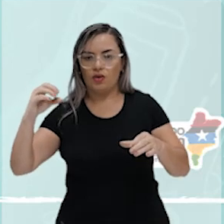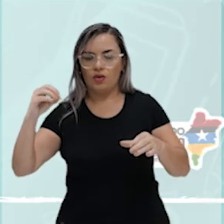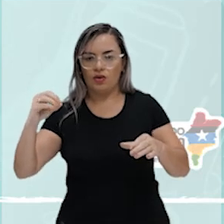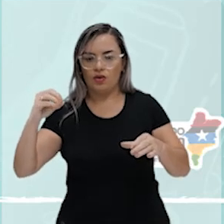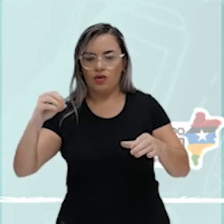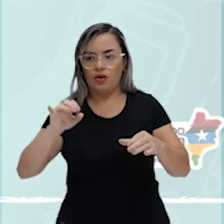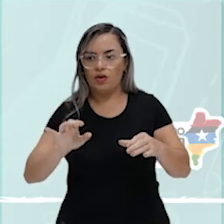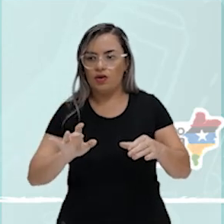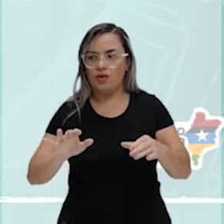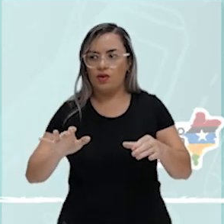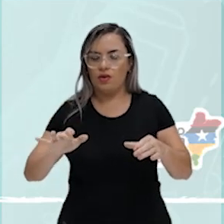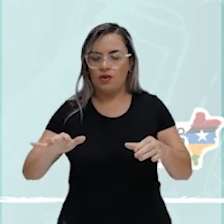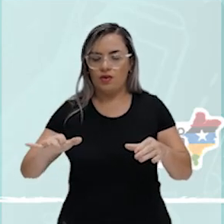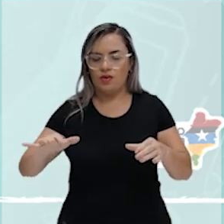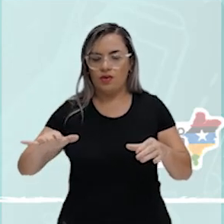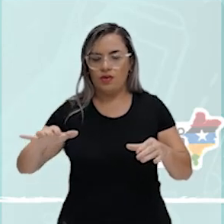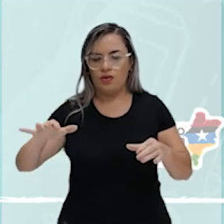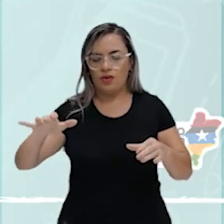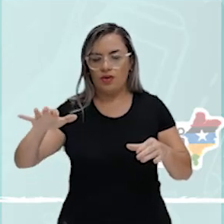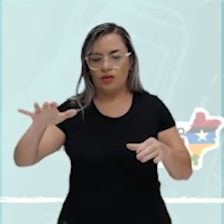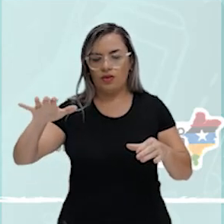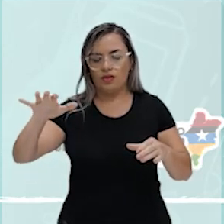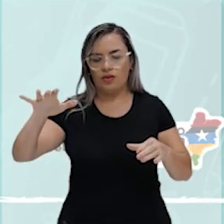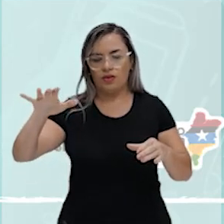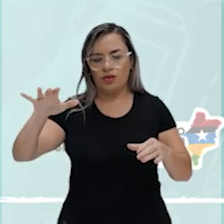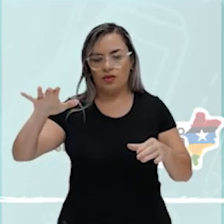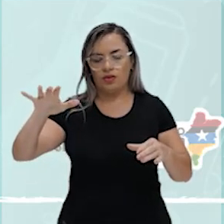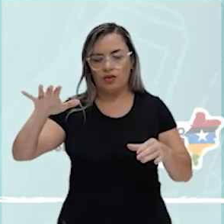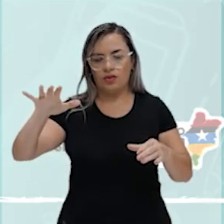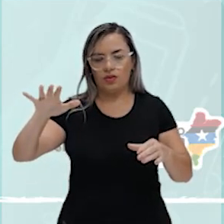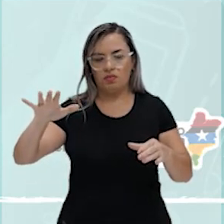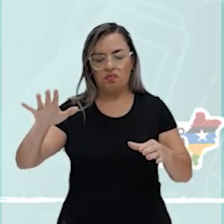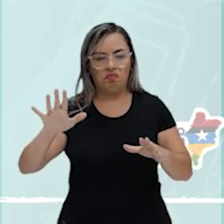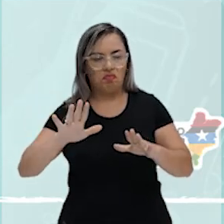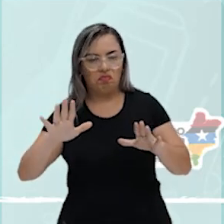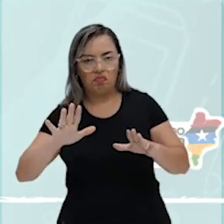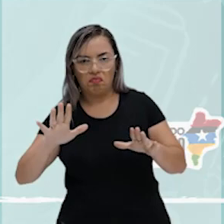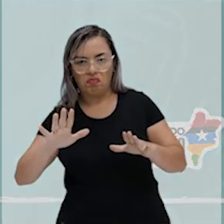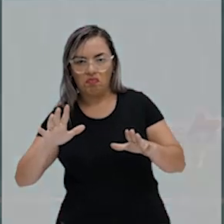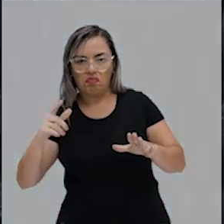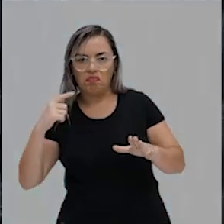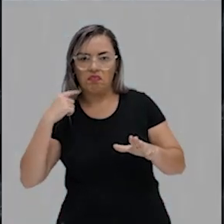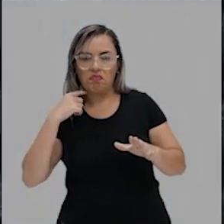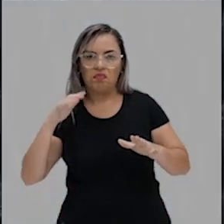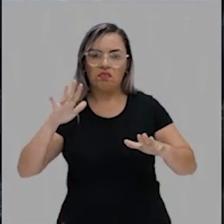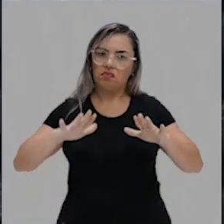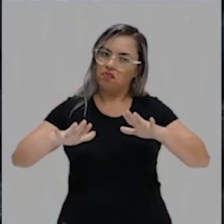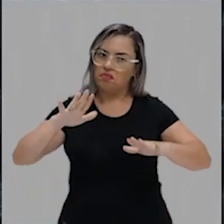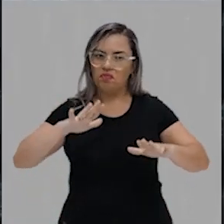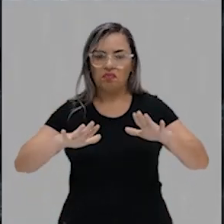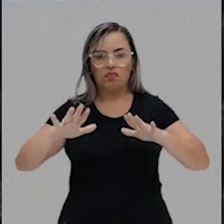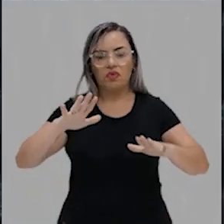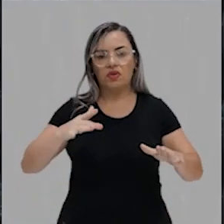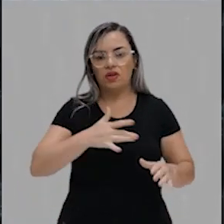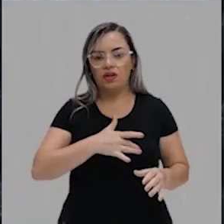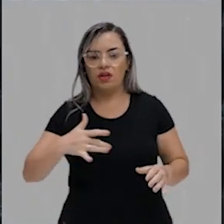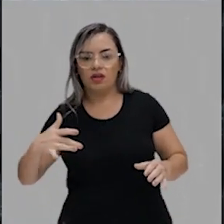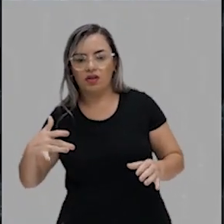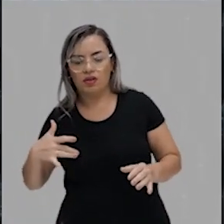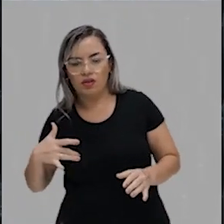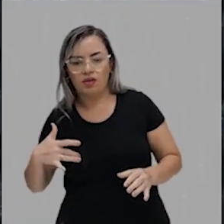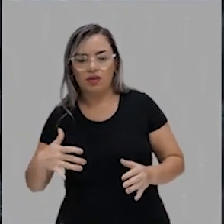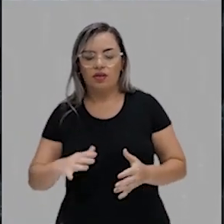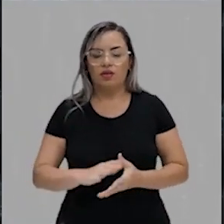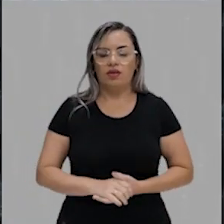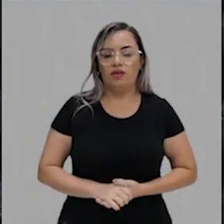gases menos poluentes, né, gases que não vão afetar tanto a saúde das pessoas. Por isso que